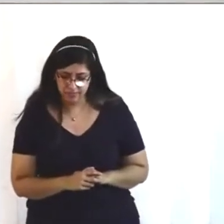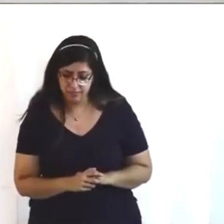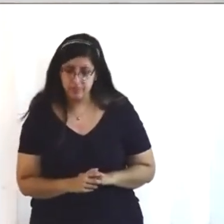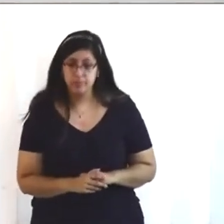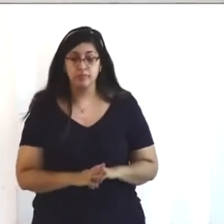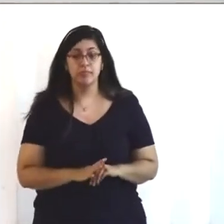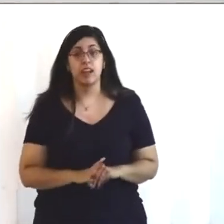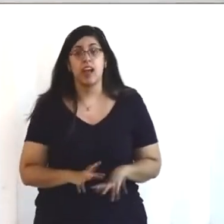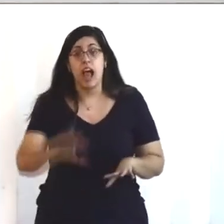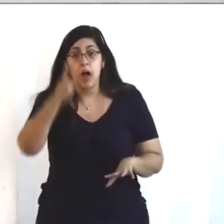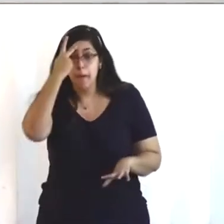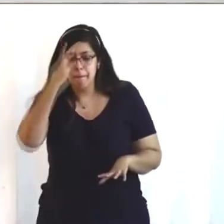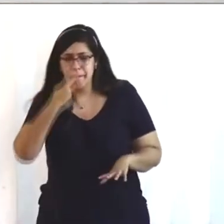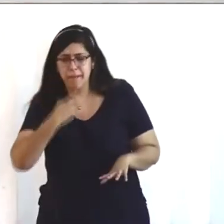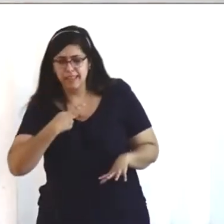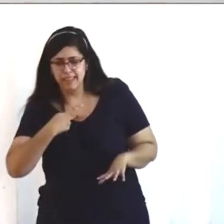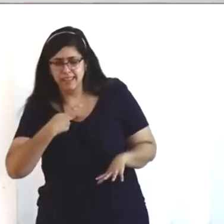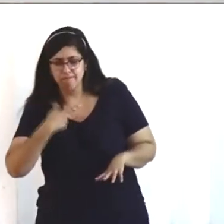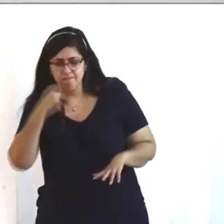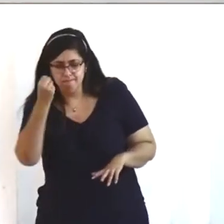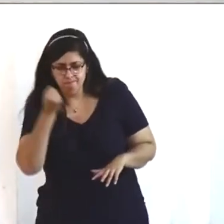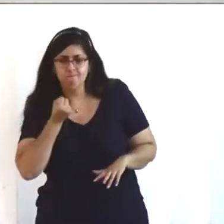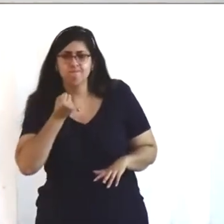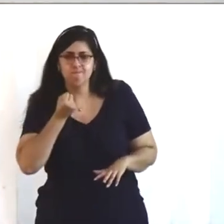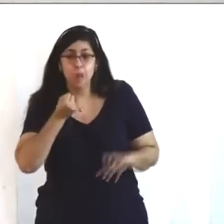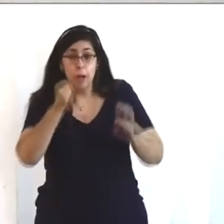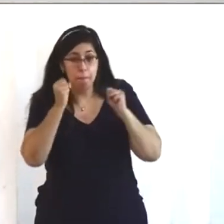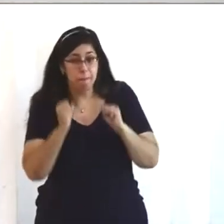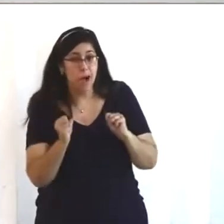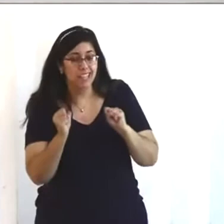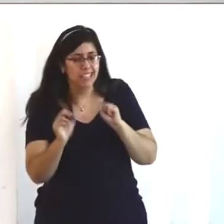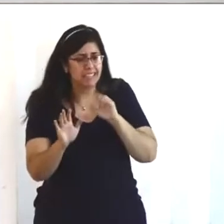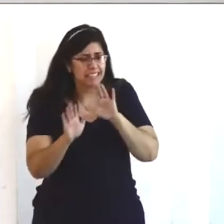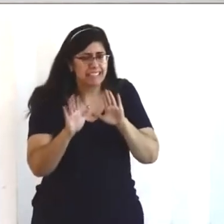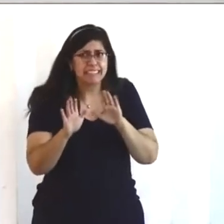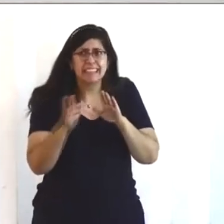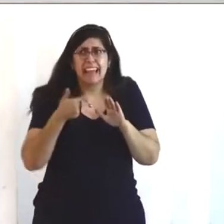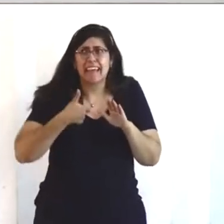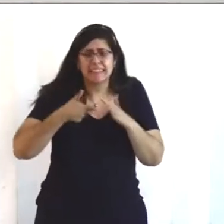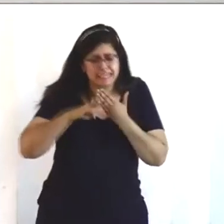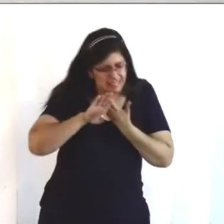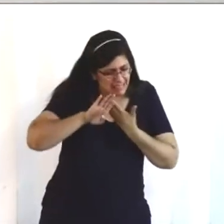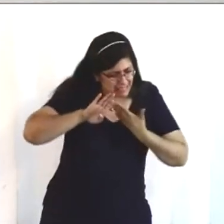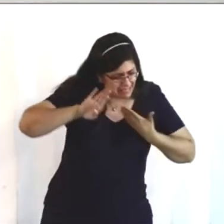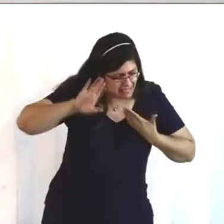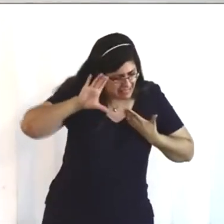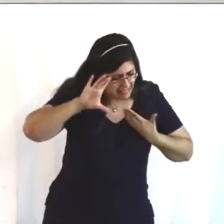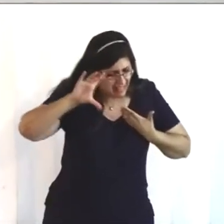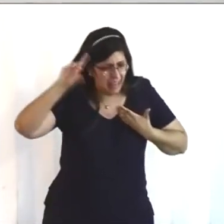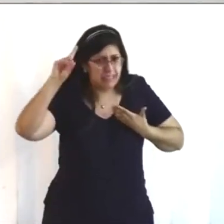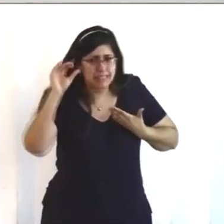fazer parte de alguma coisa que foi uma negação a Deus, uma negação à vida, mas